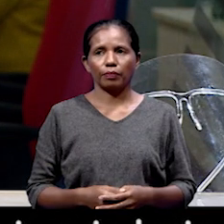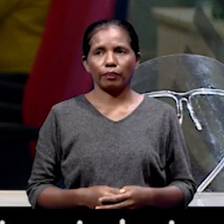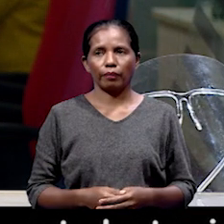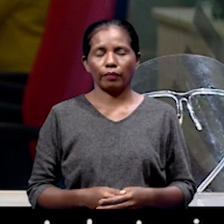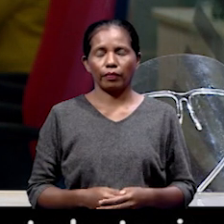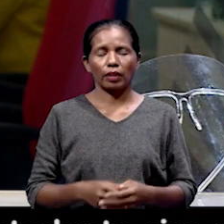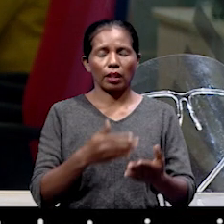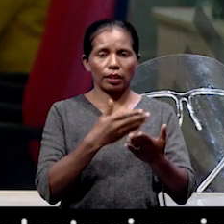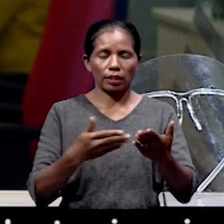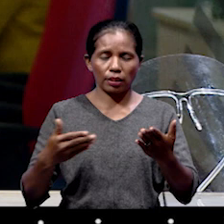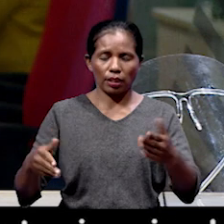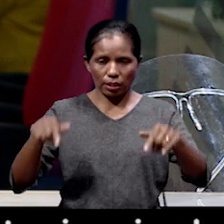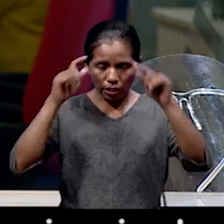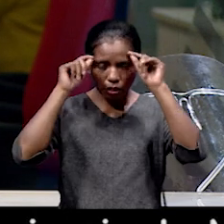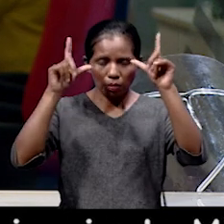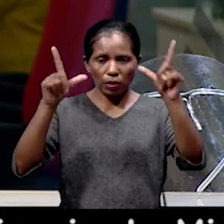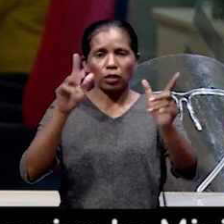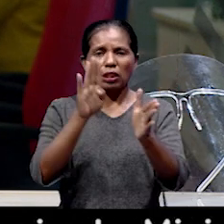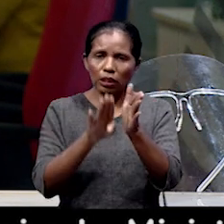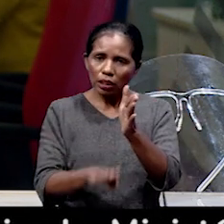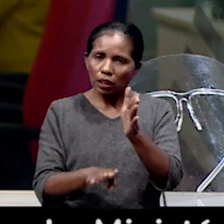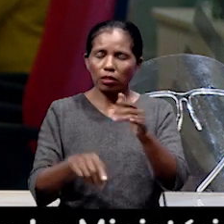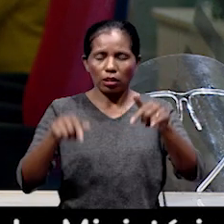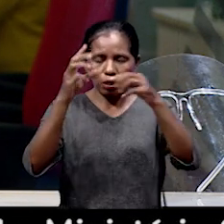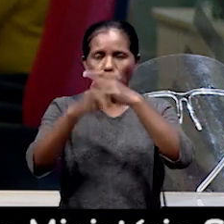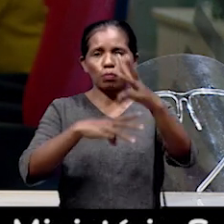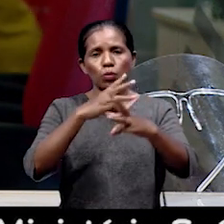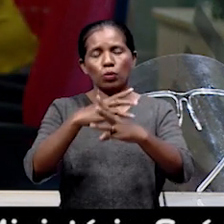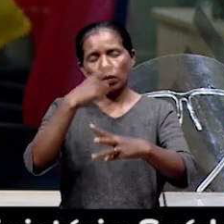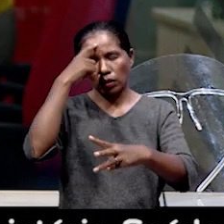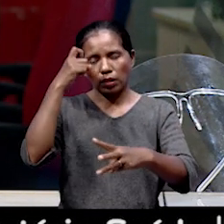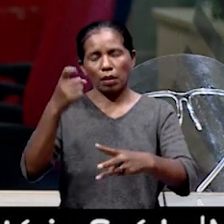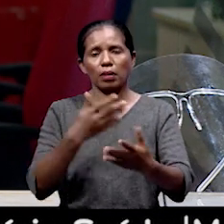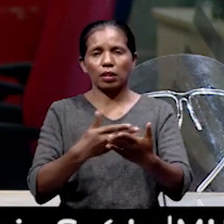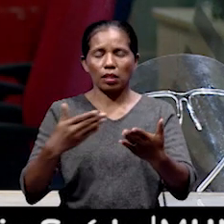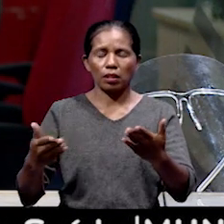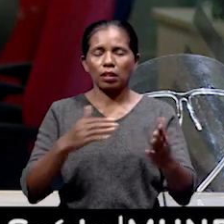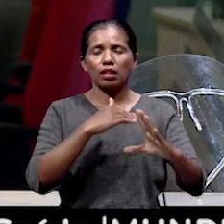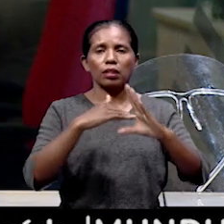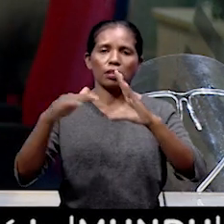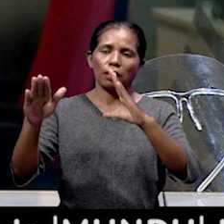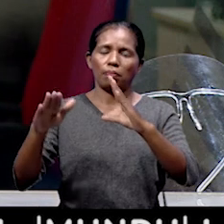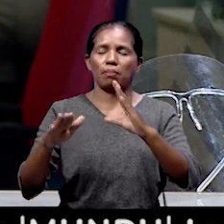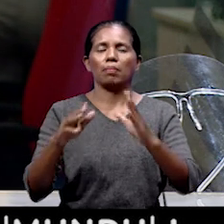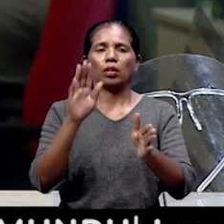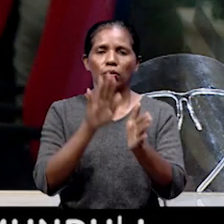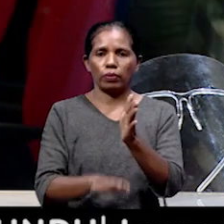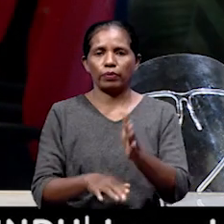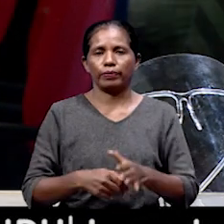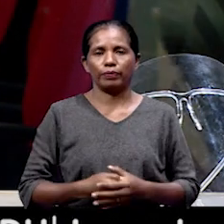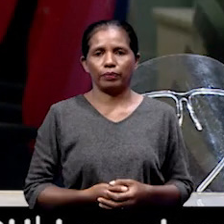Produto interno bruto Timor-Leste, que cliu o mundo, tamba produto exportação menos.